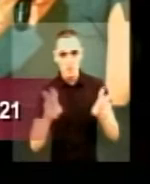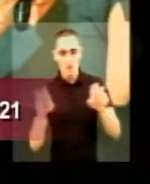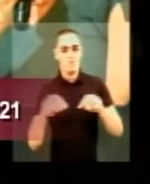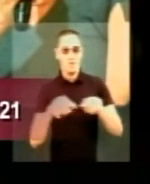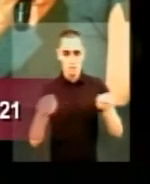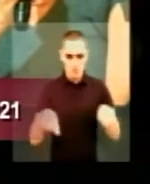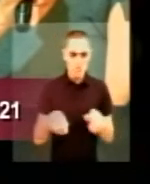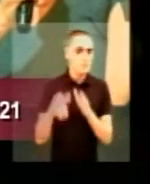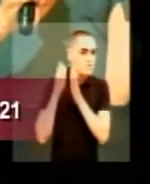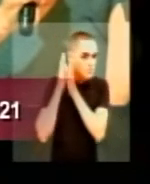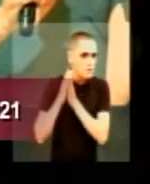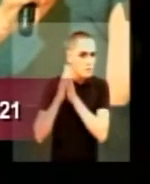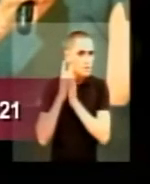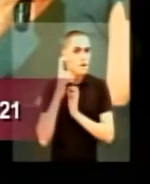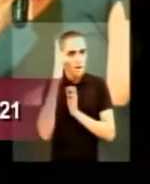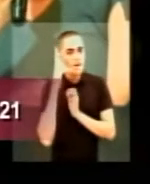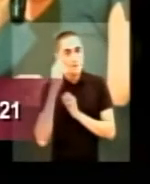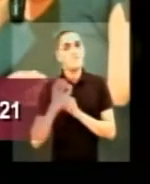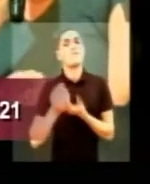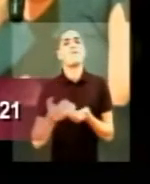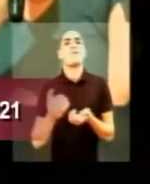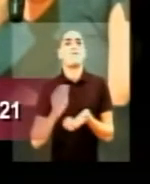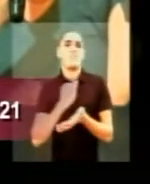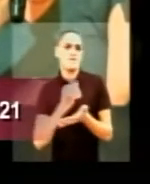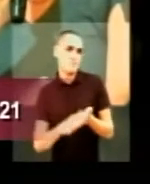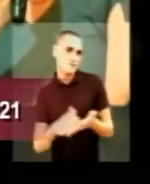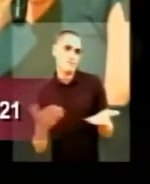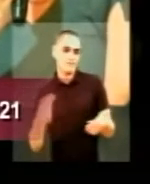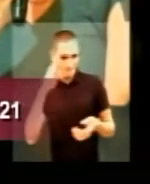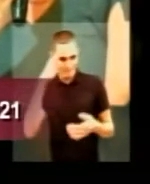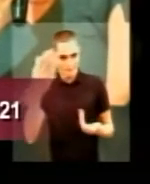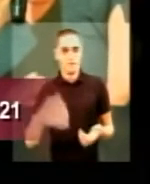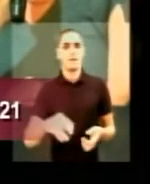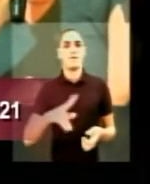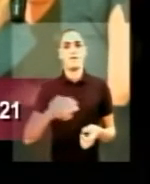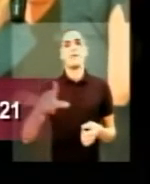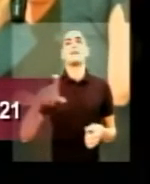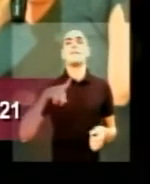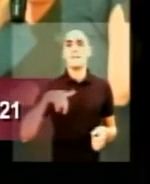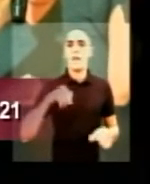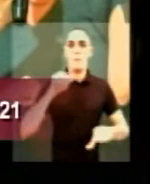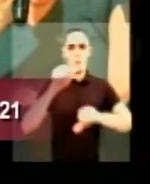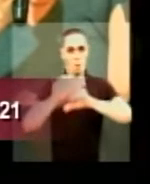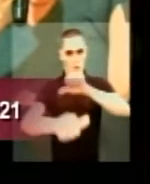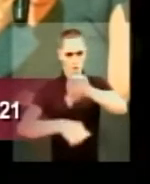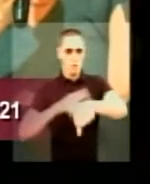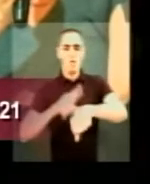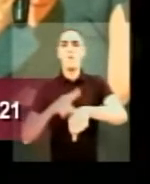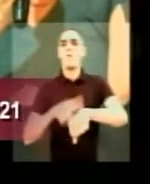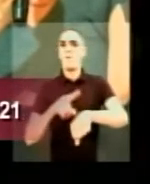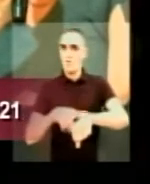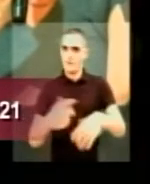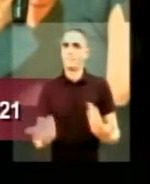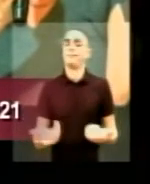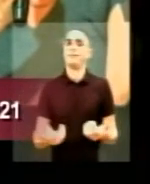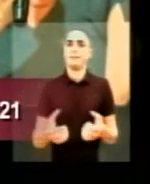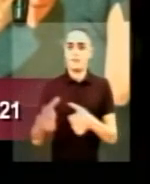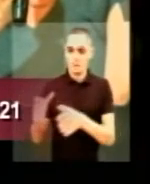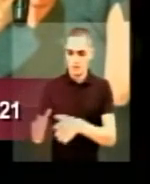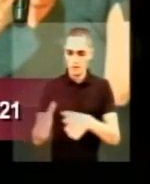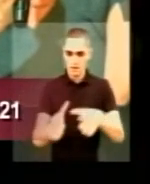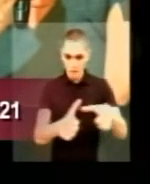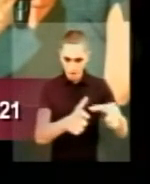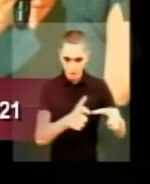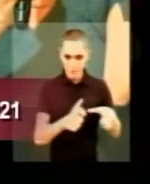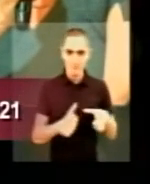as atividades não essenciais, vai ser a alteração de horário. Esses estabelecimentos passarão a funcionar